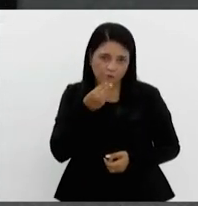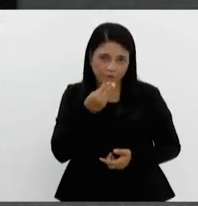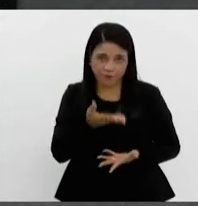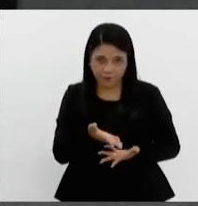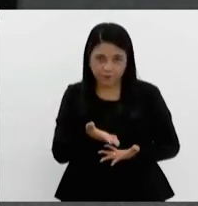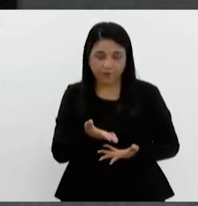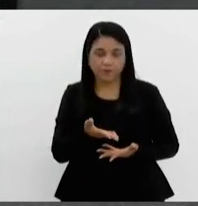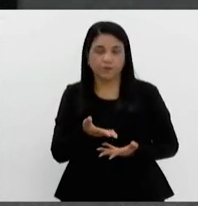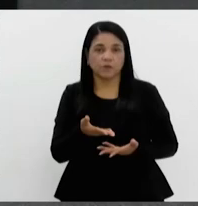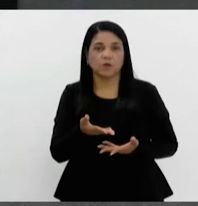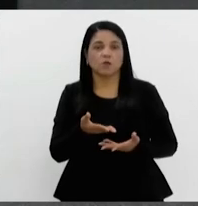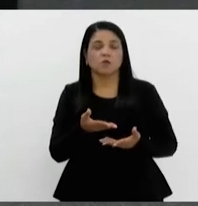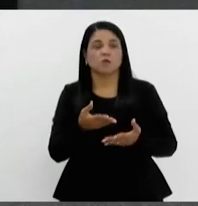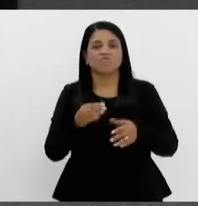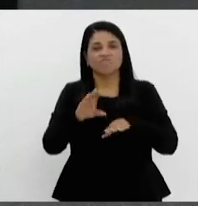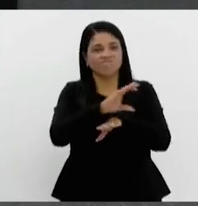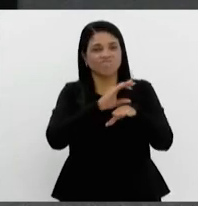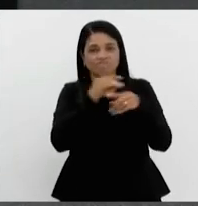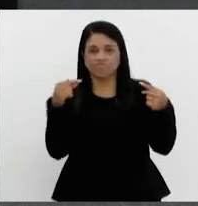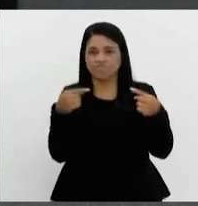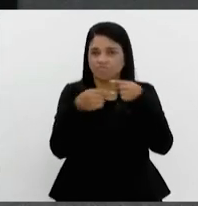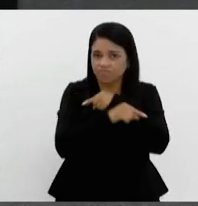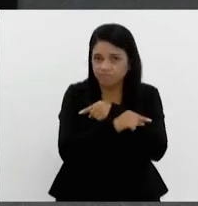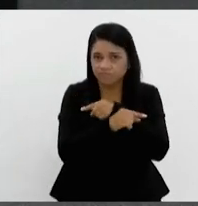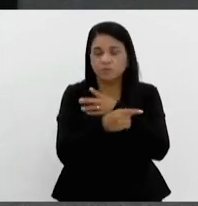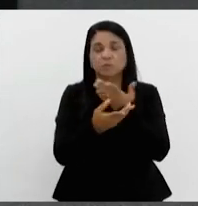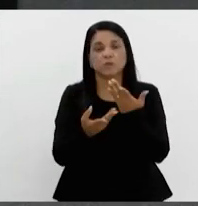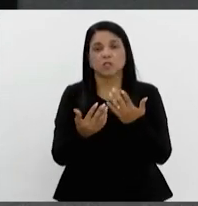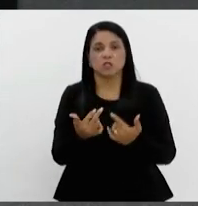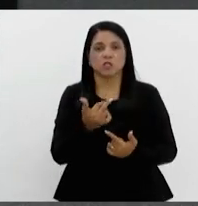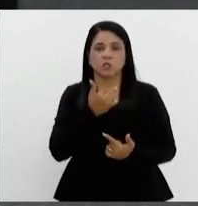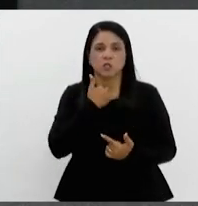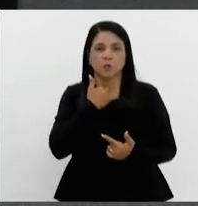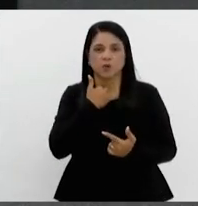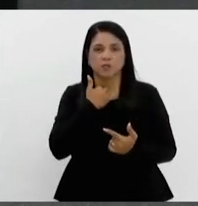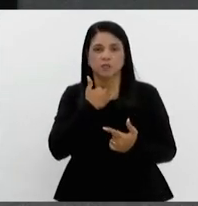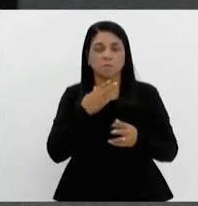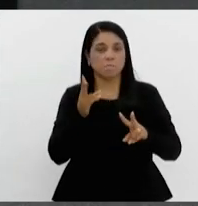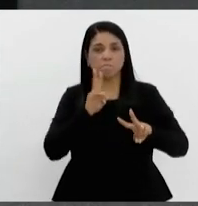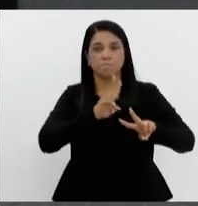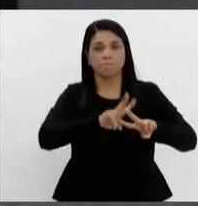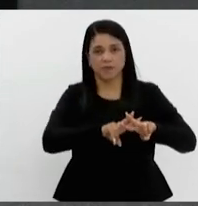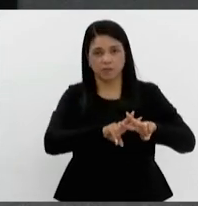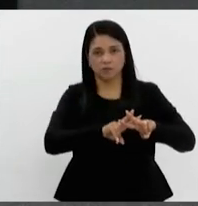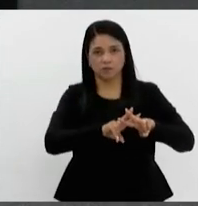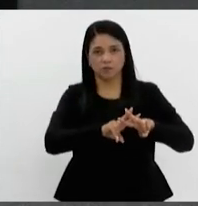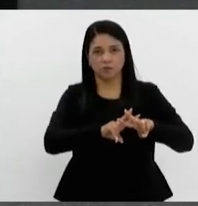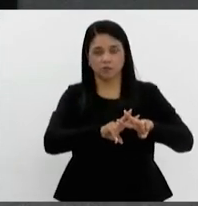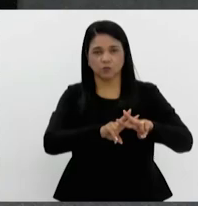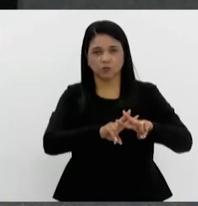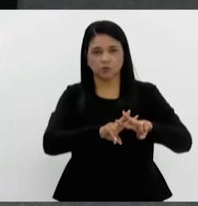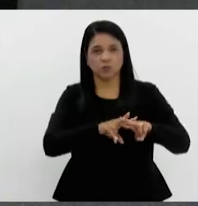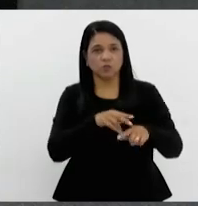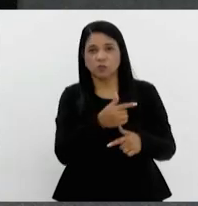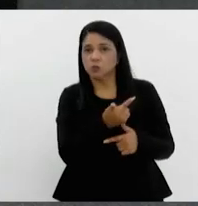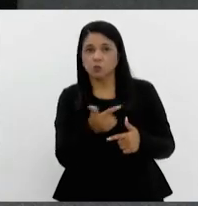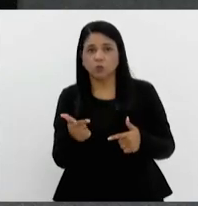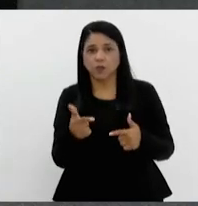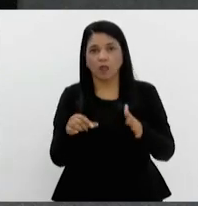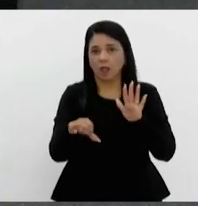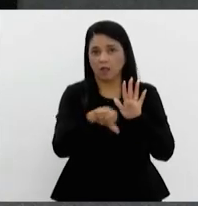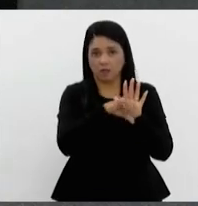completamente inconstitucional, porque ninguém pode ser apreendido sem flagrante de delito